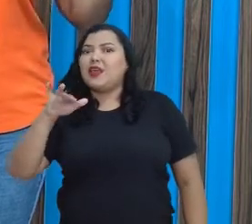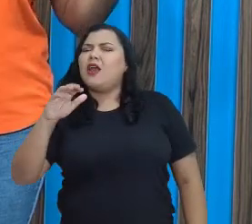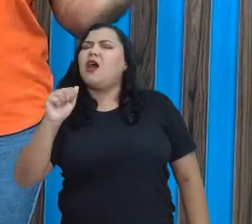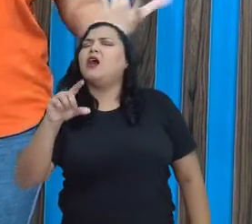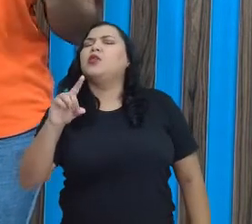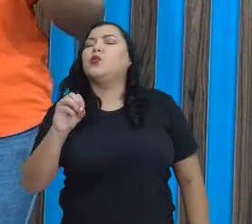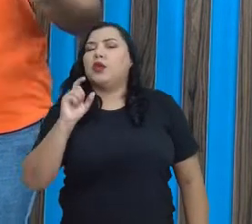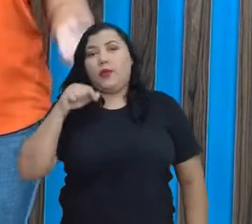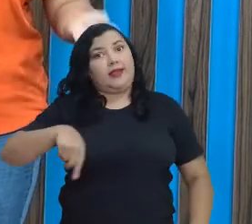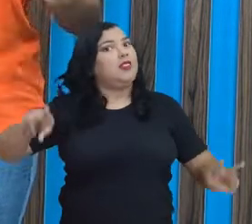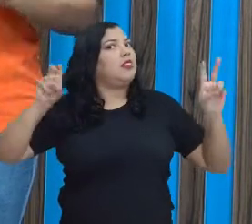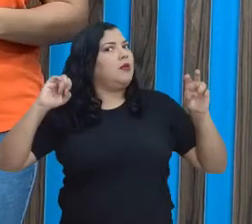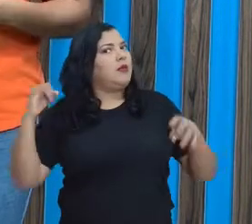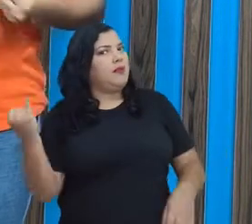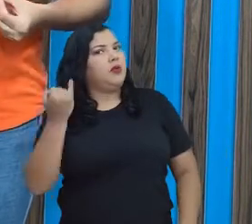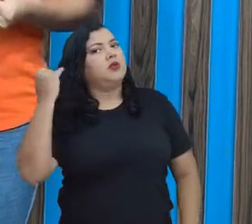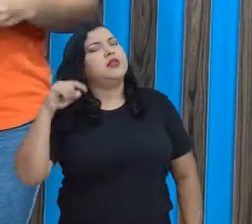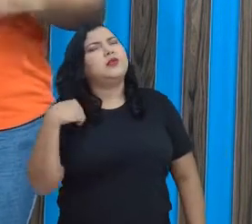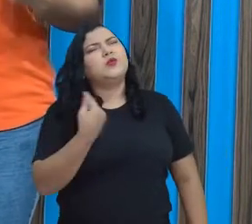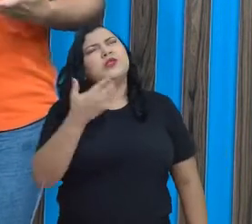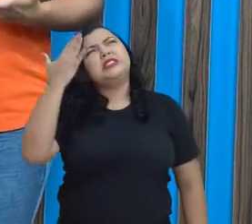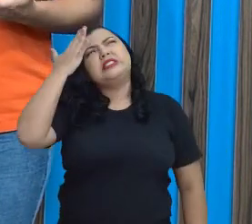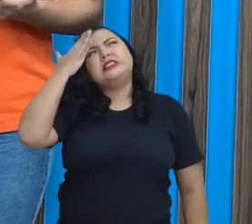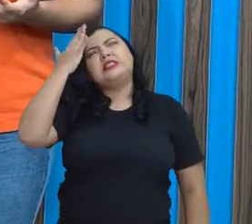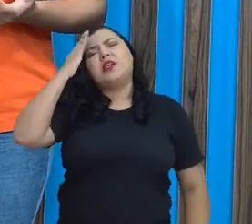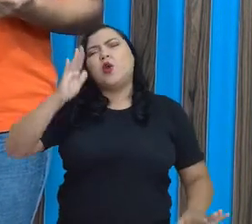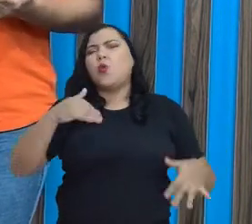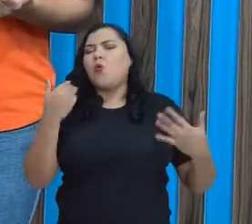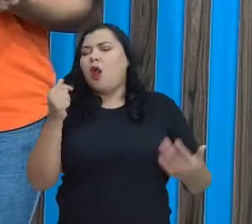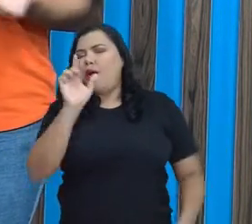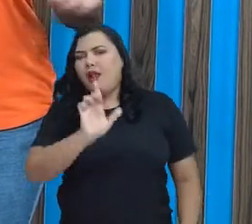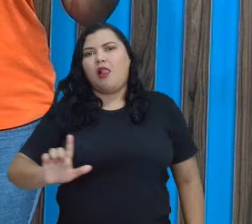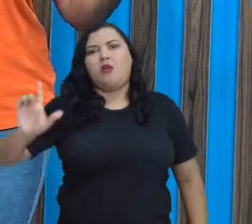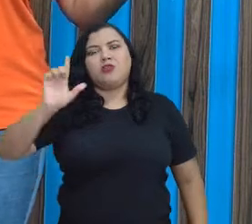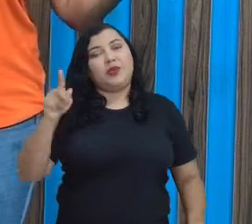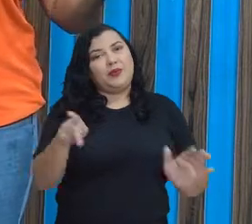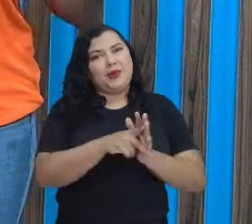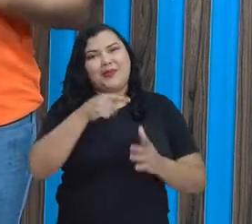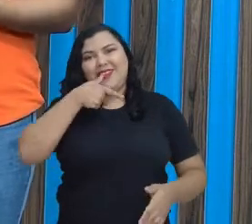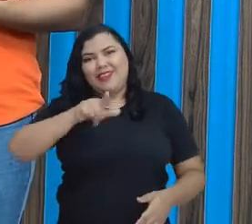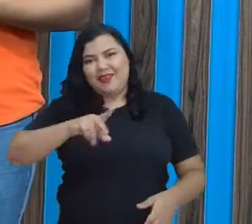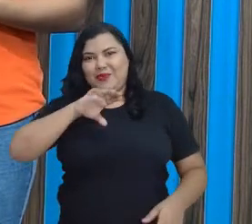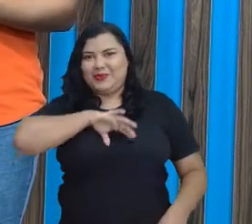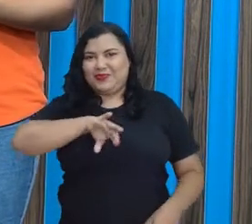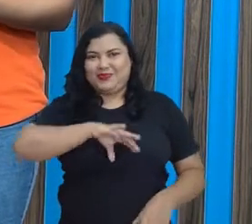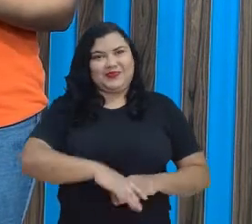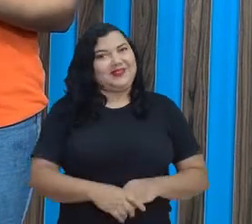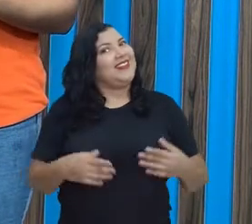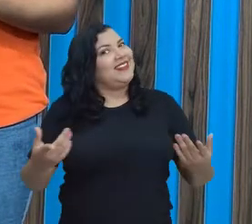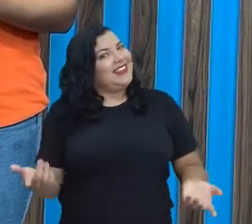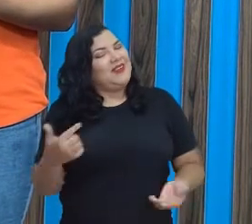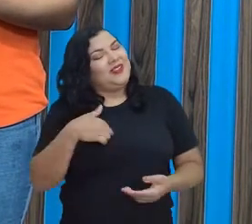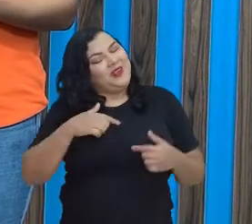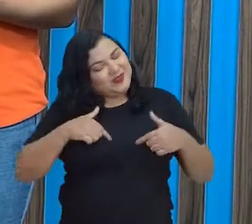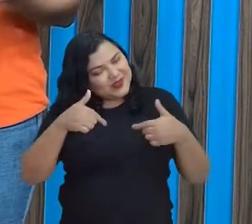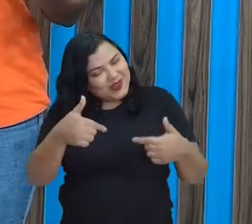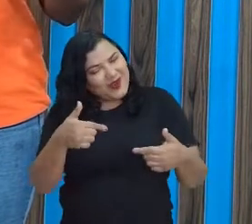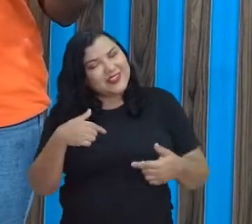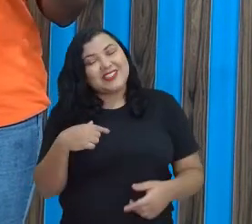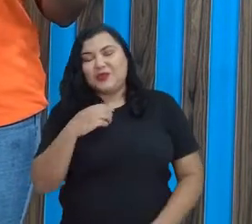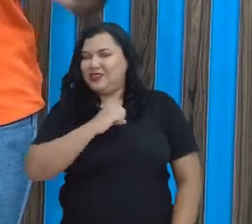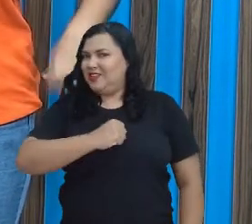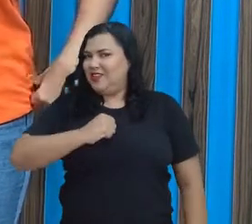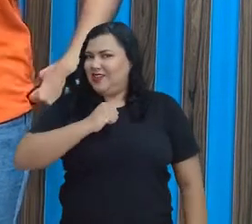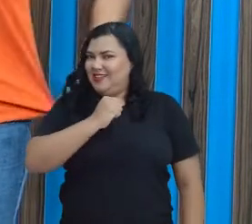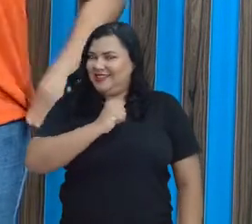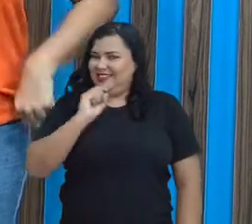temas importantes para que a gente vá entendendo a lógica da língua, né? Como sempre, eu sou muito sortuda de não estar sozinha aqui neste